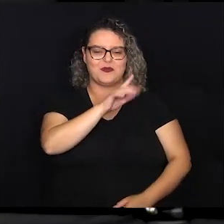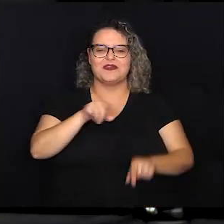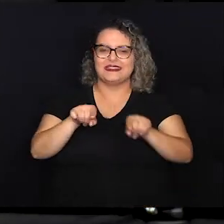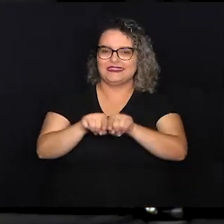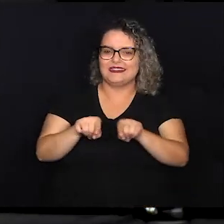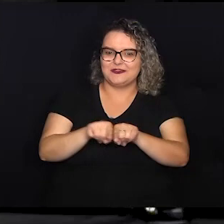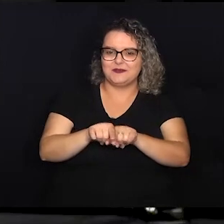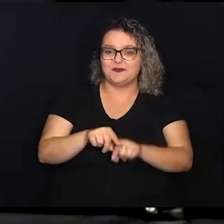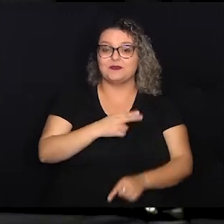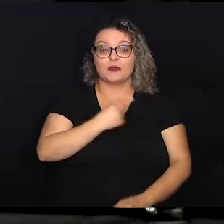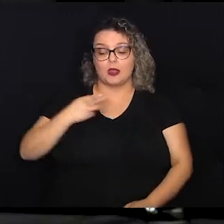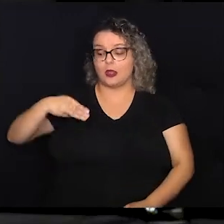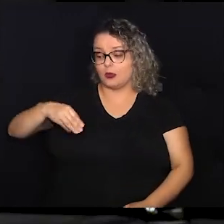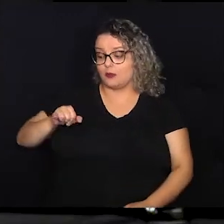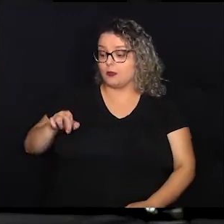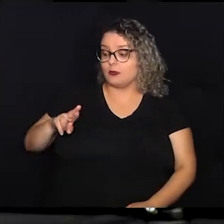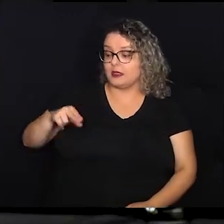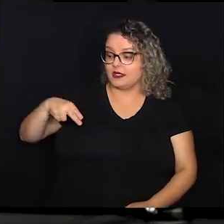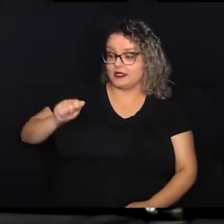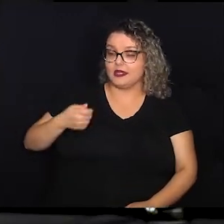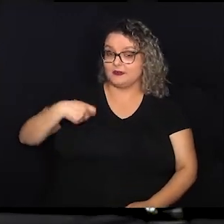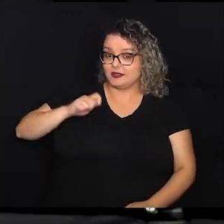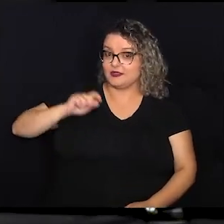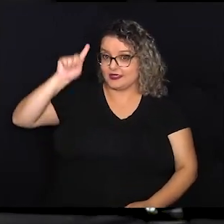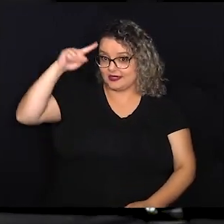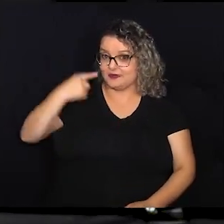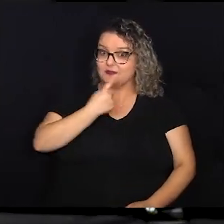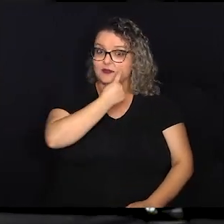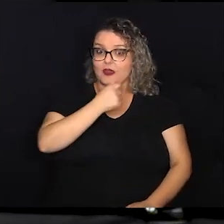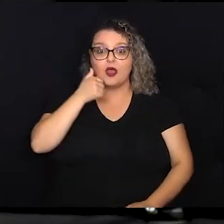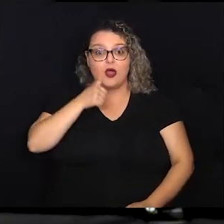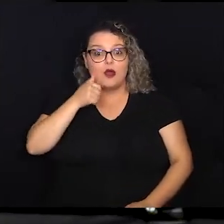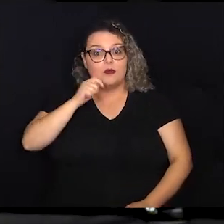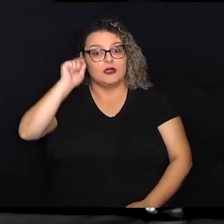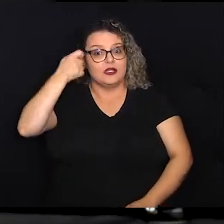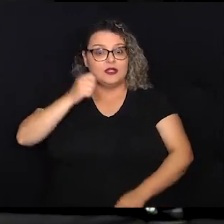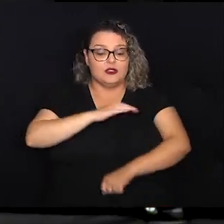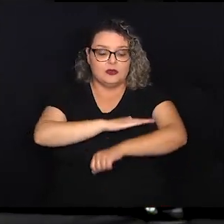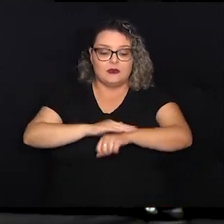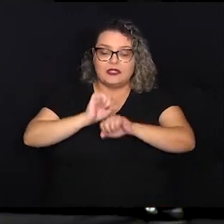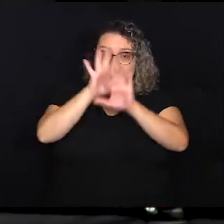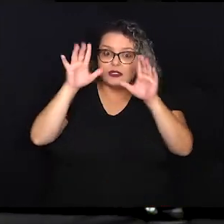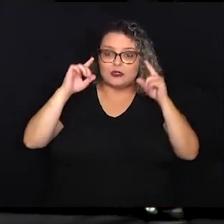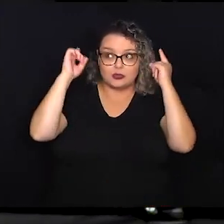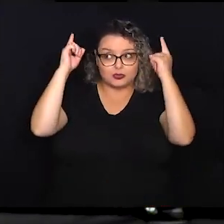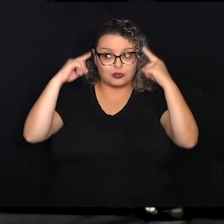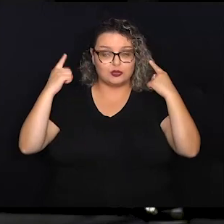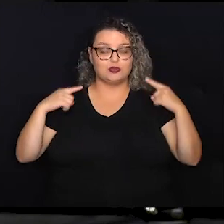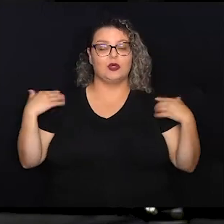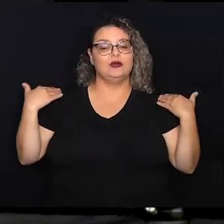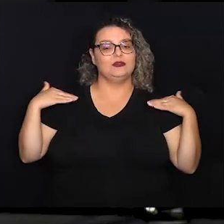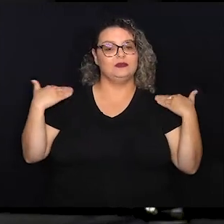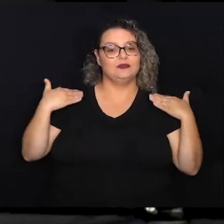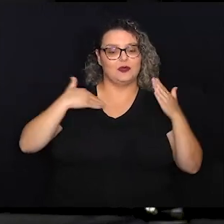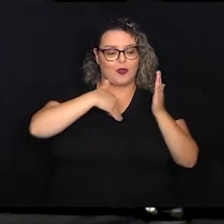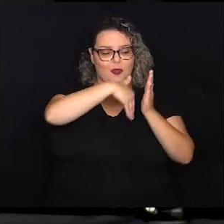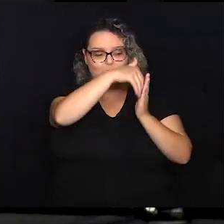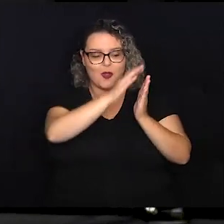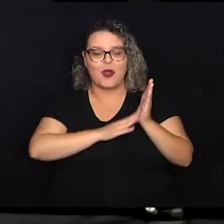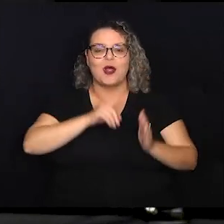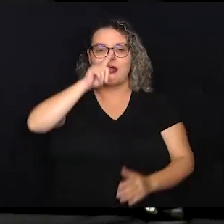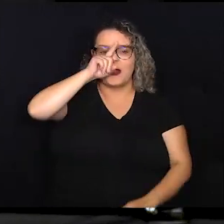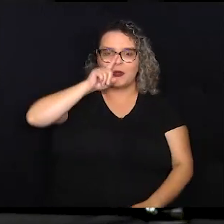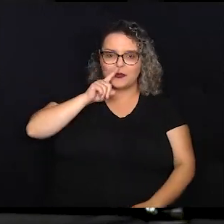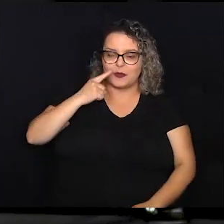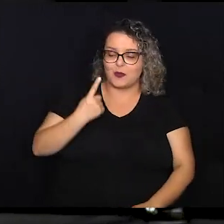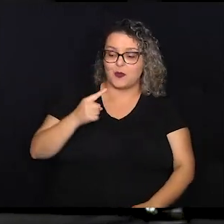o vereador Rubens Gás também. O meu nome é Mirna Abreu, eu sou uma mulher negra de pele clara, tenho os cabelos cacheados na altura